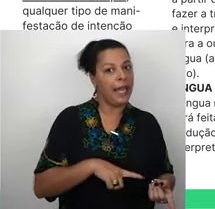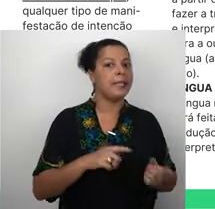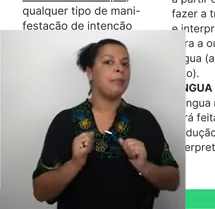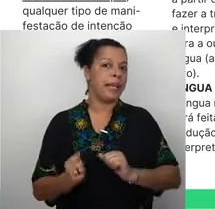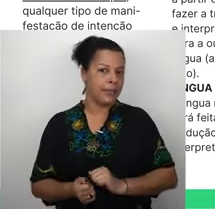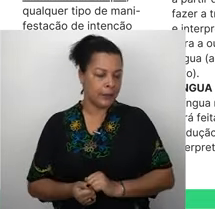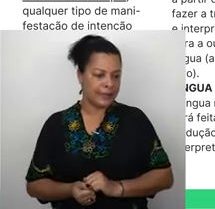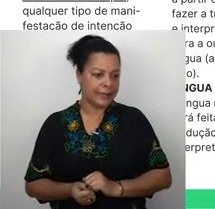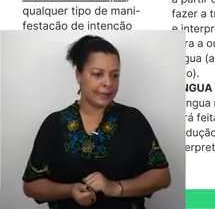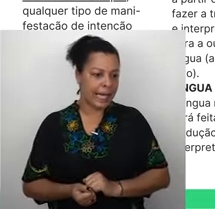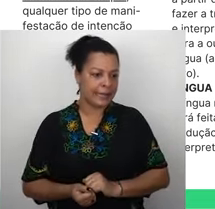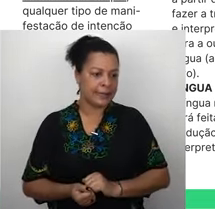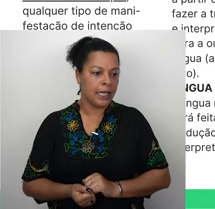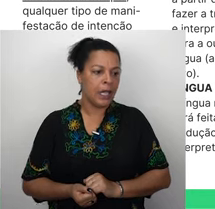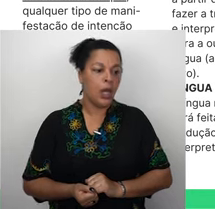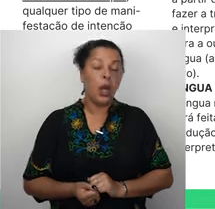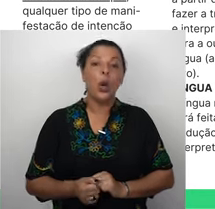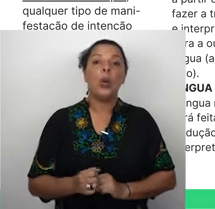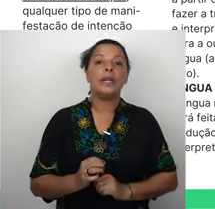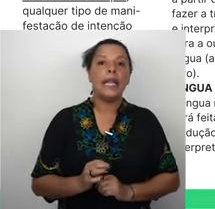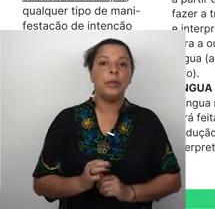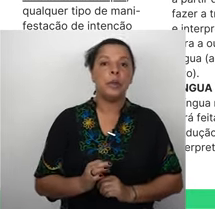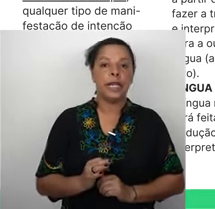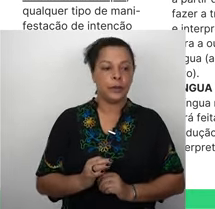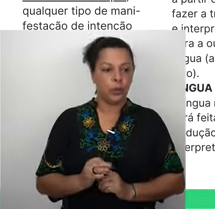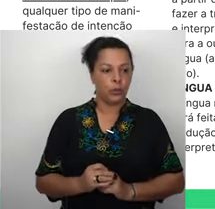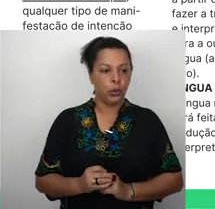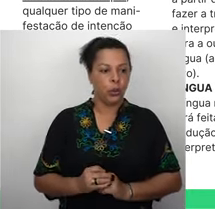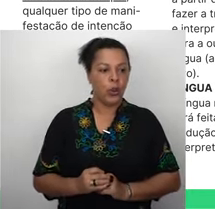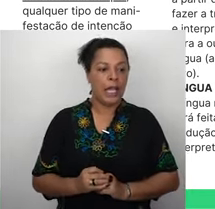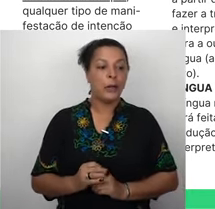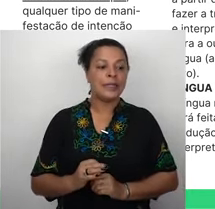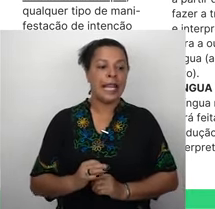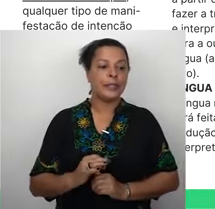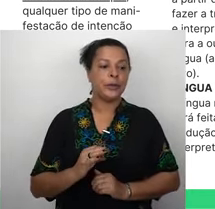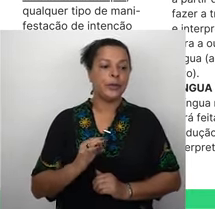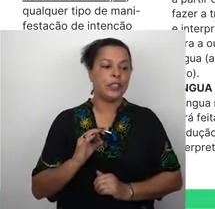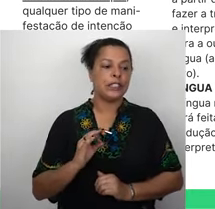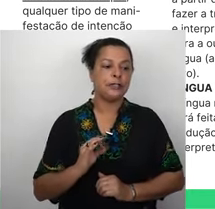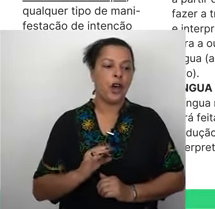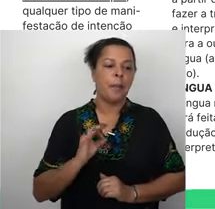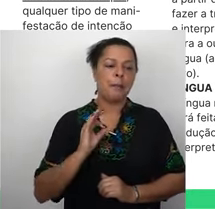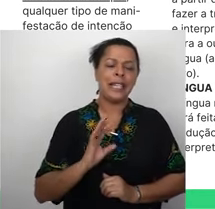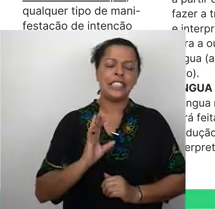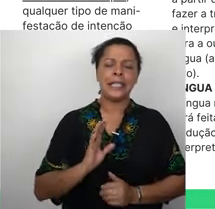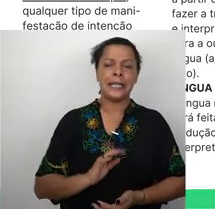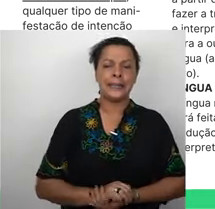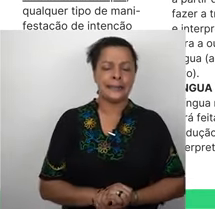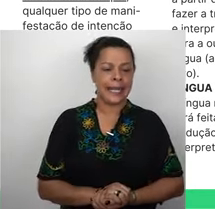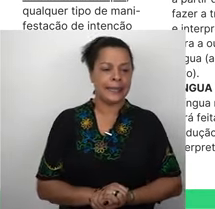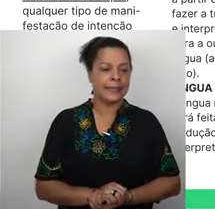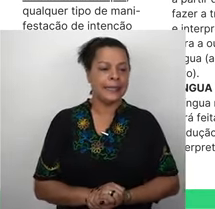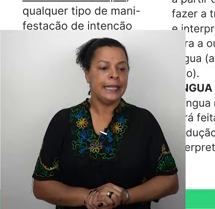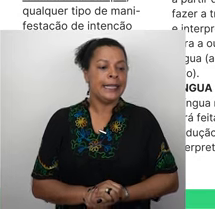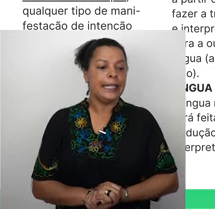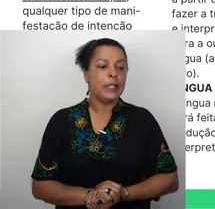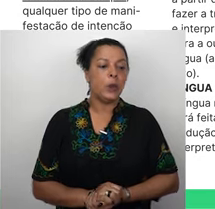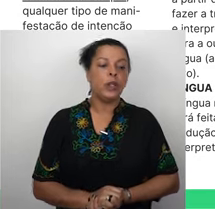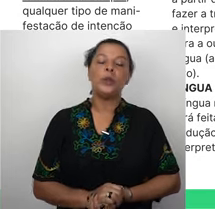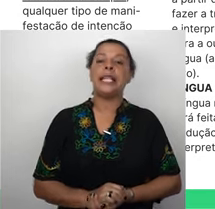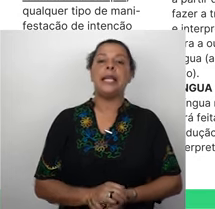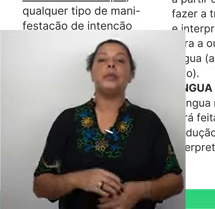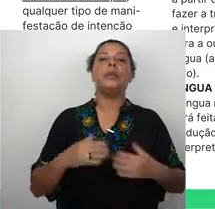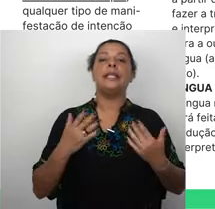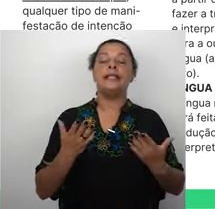da língua falada para a língua de sinais. O termo tradutor é usado de forma mais generalizada